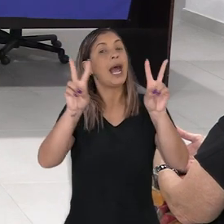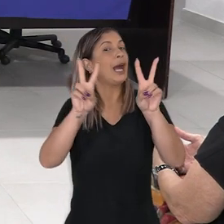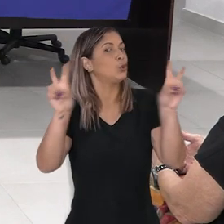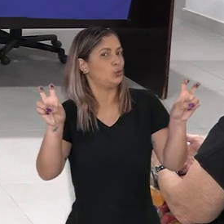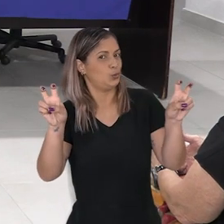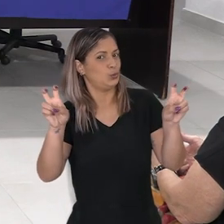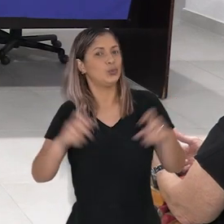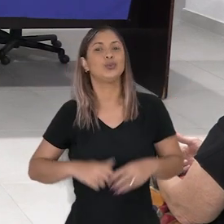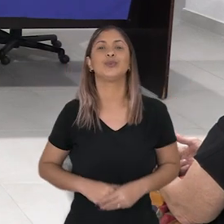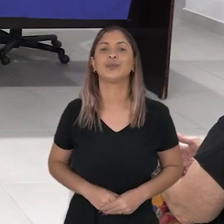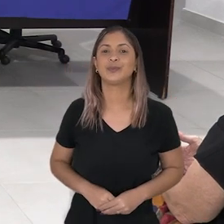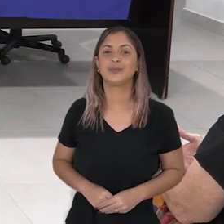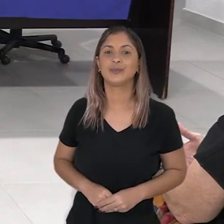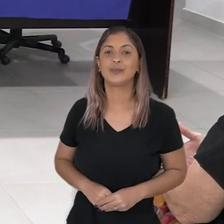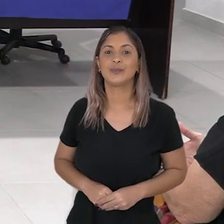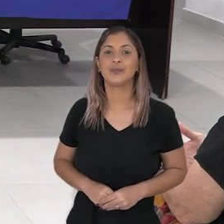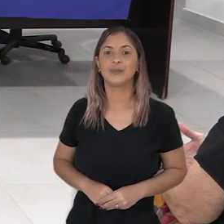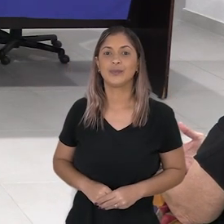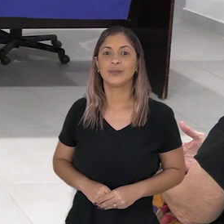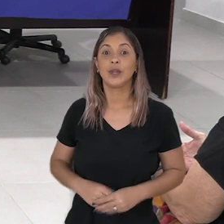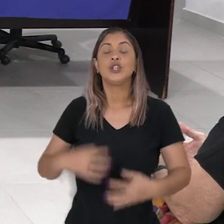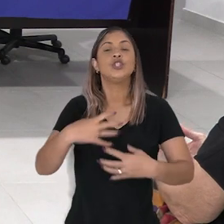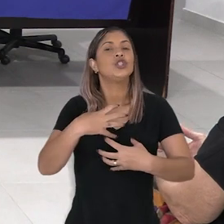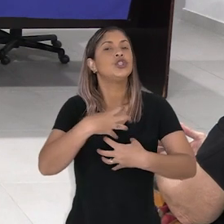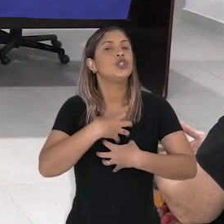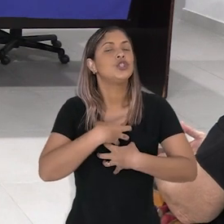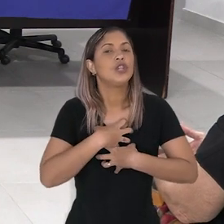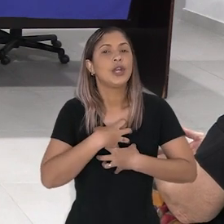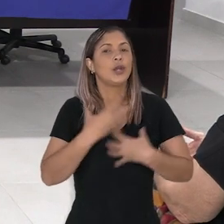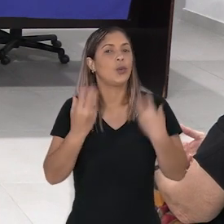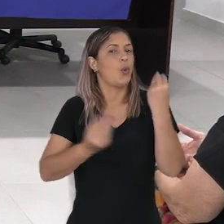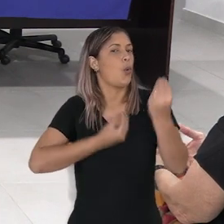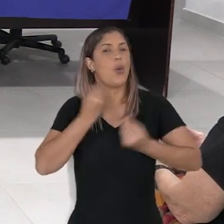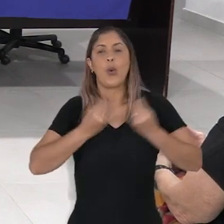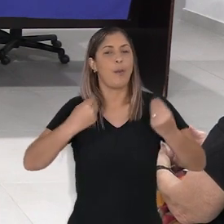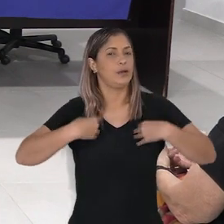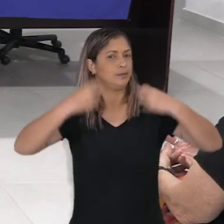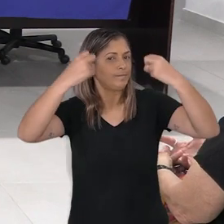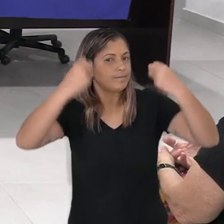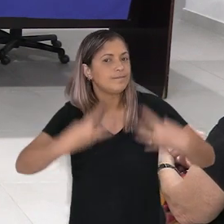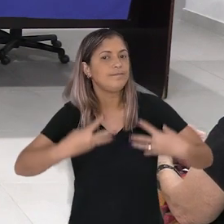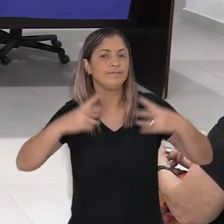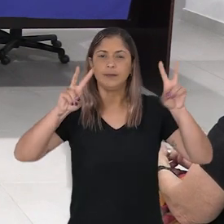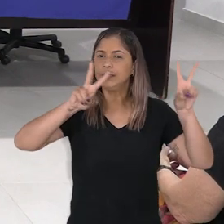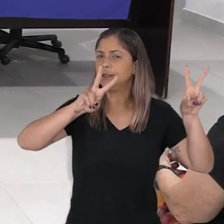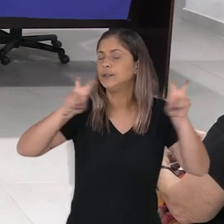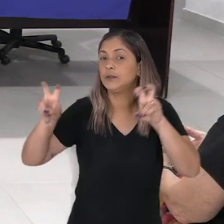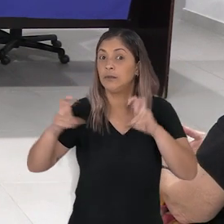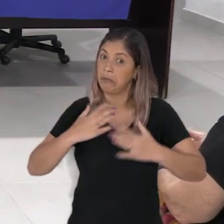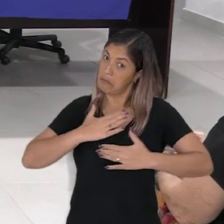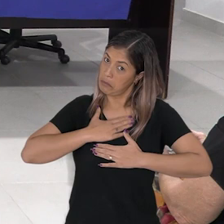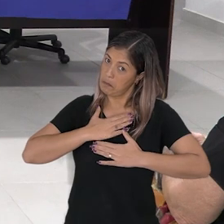assuntos. A maneira até de falar, de citar certas situações, para mim